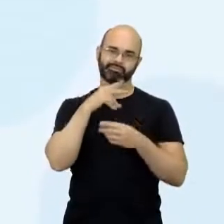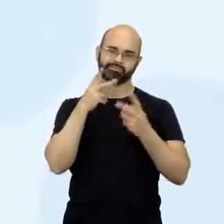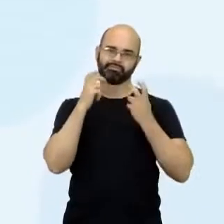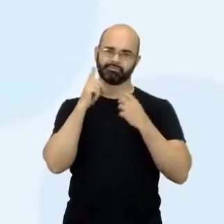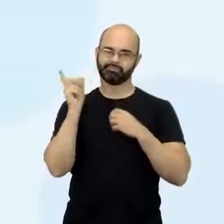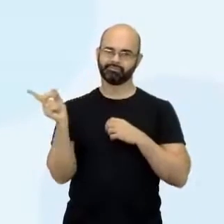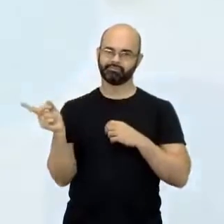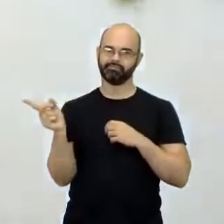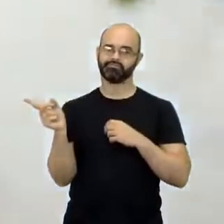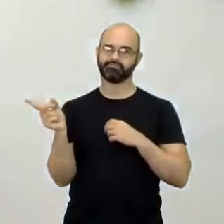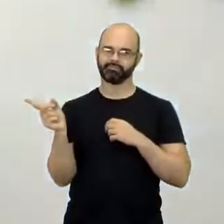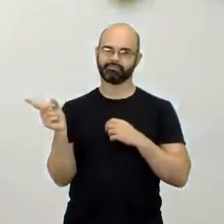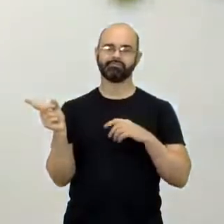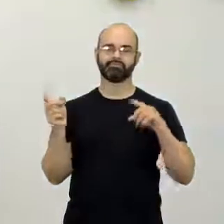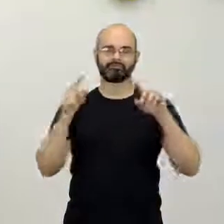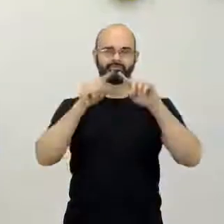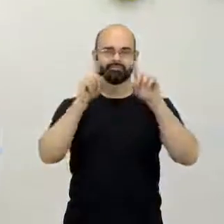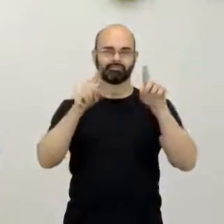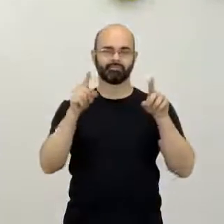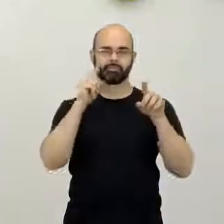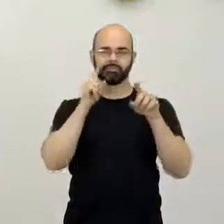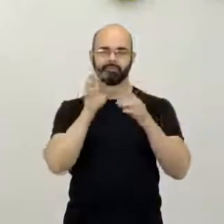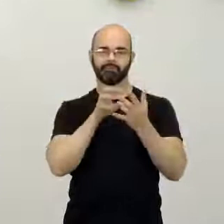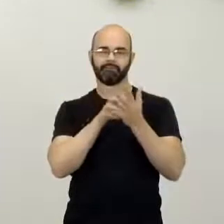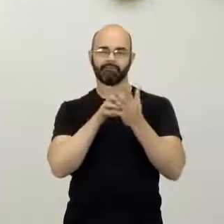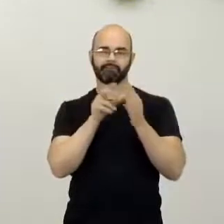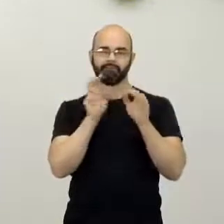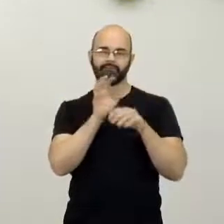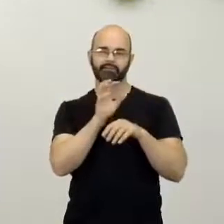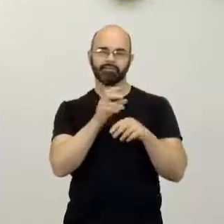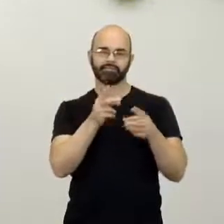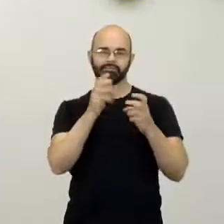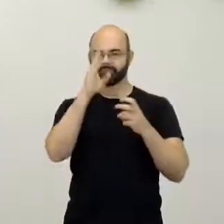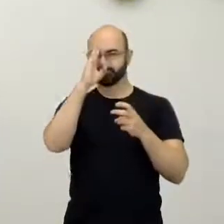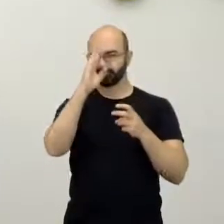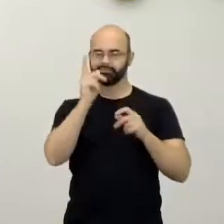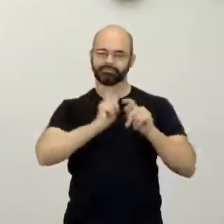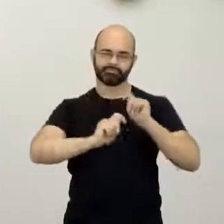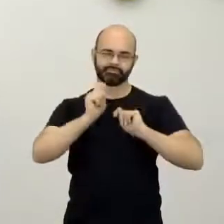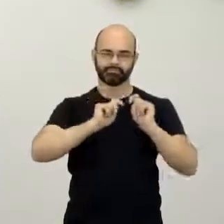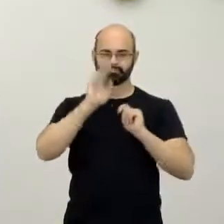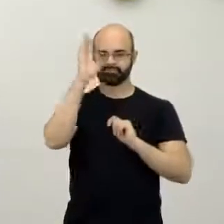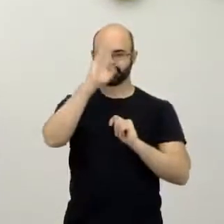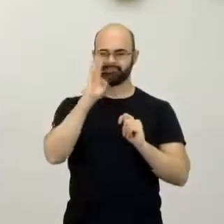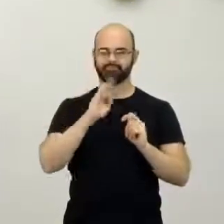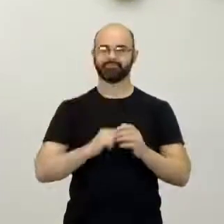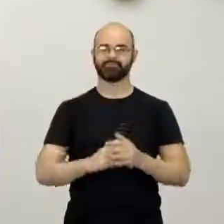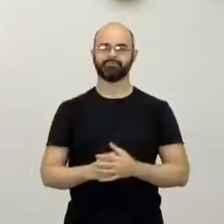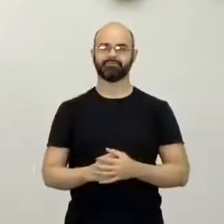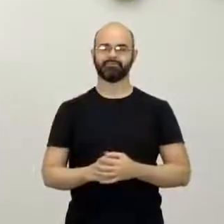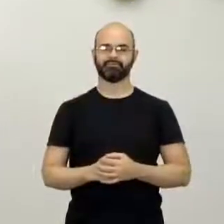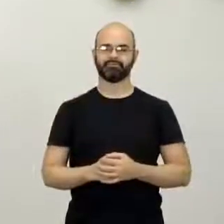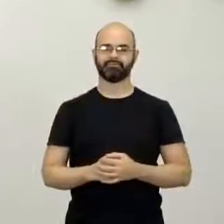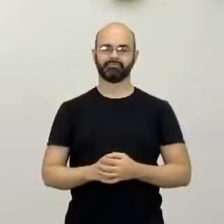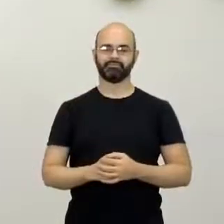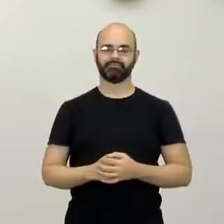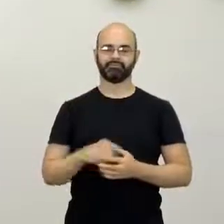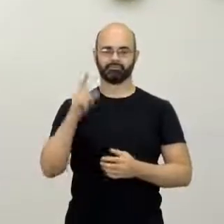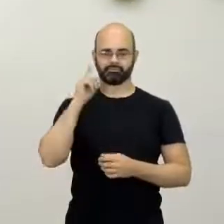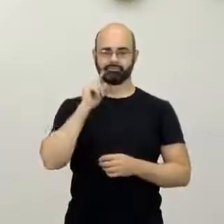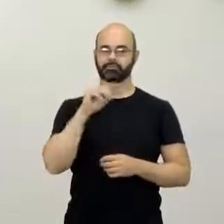o centro-sul tendo as características principais da economia do Brasil, tá certo? Então vejo que são